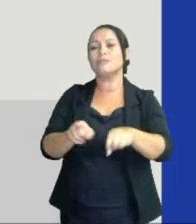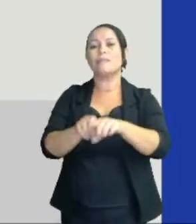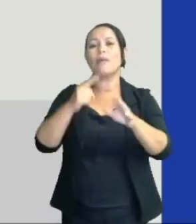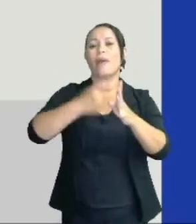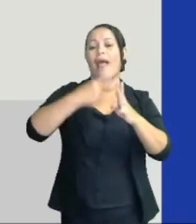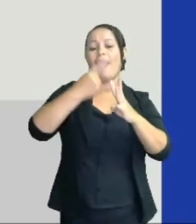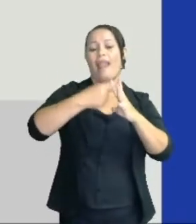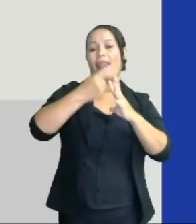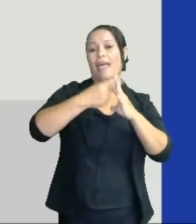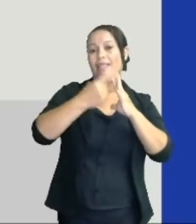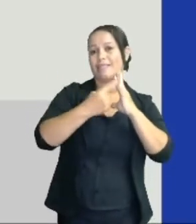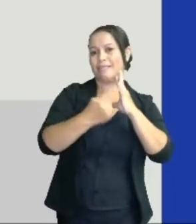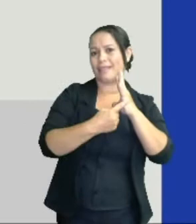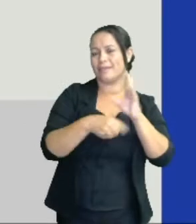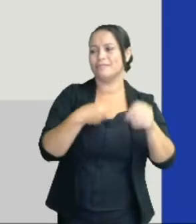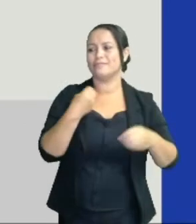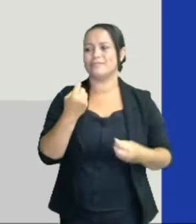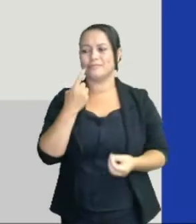calendário.